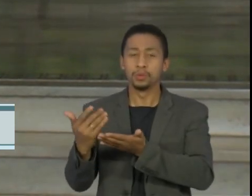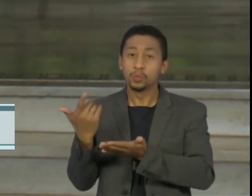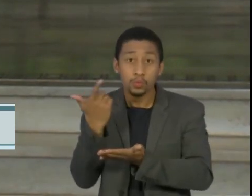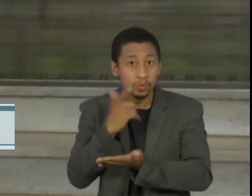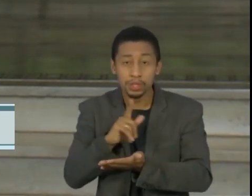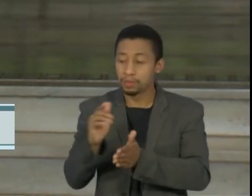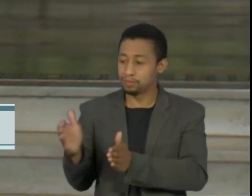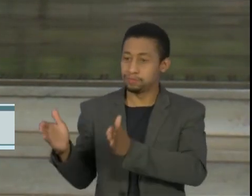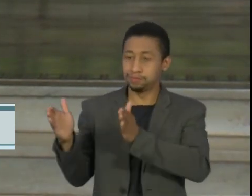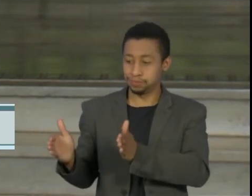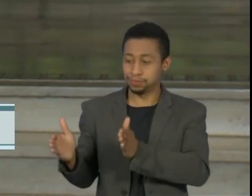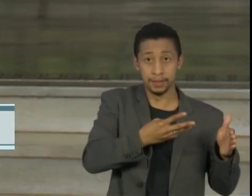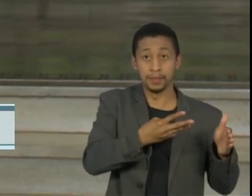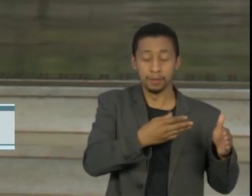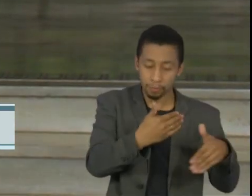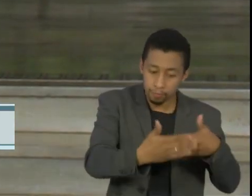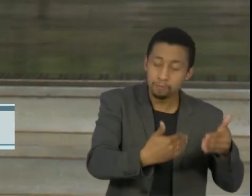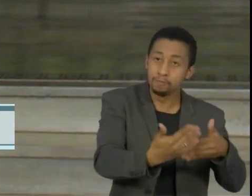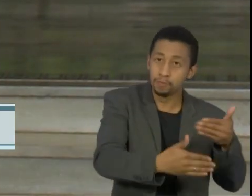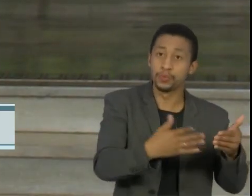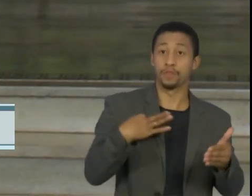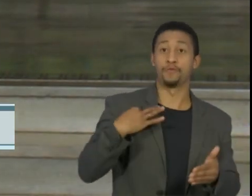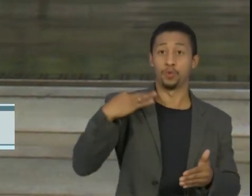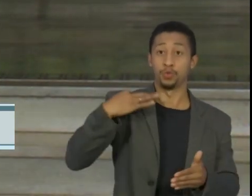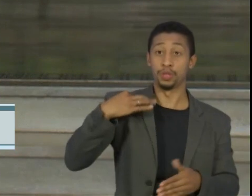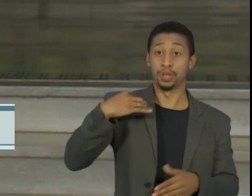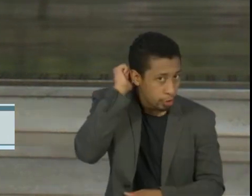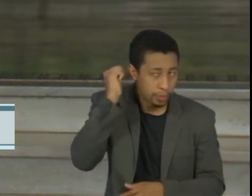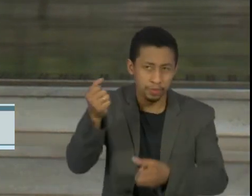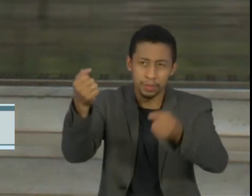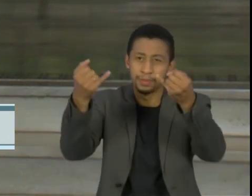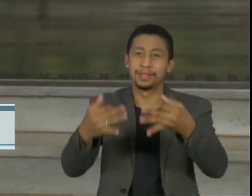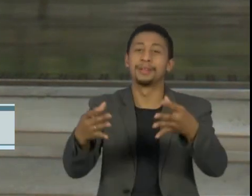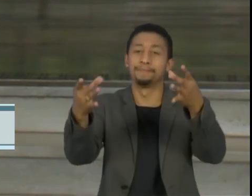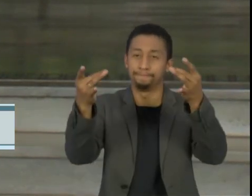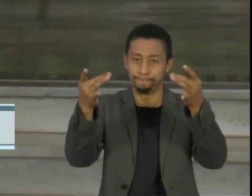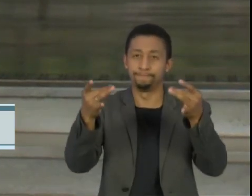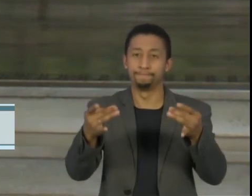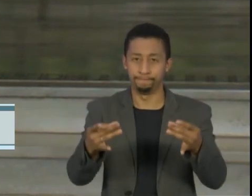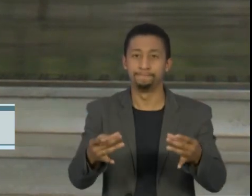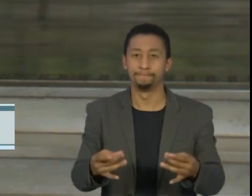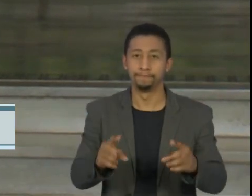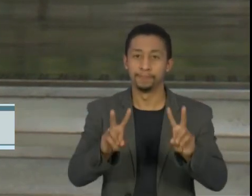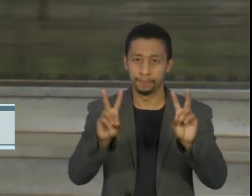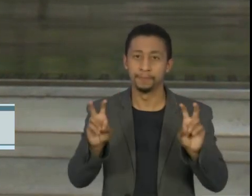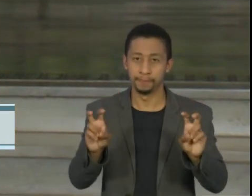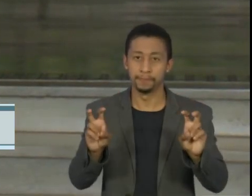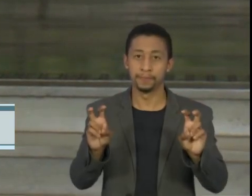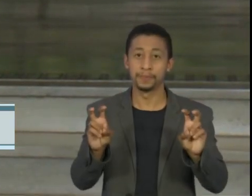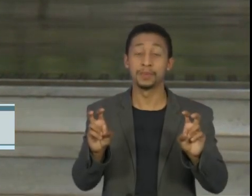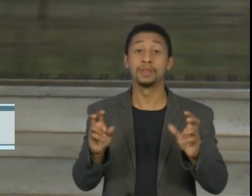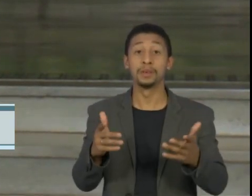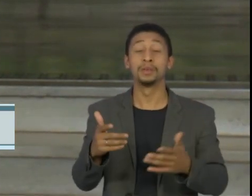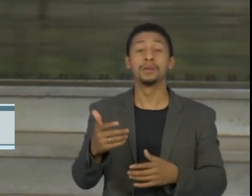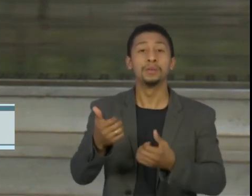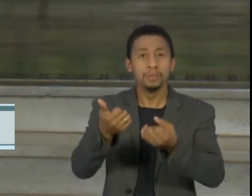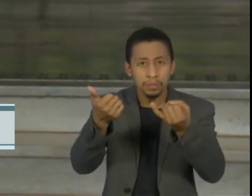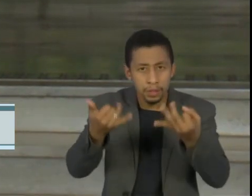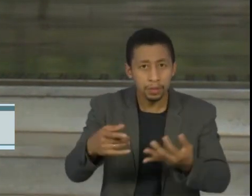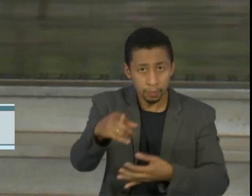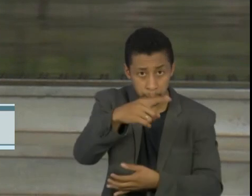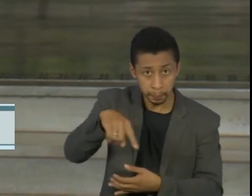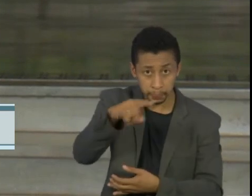1 e 2. Voluntários aqui no Brasil, o Dr. Dimas Covas detalhes a esse respeito. Quero ressaltar, como governador de